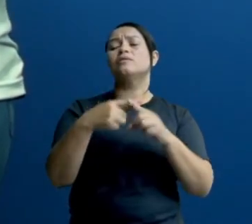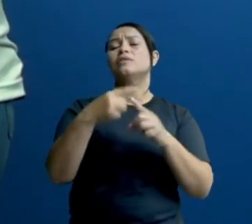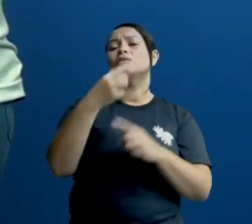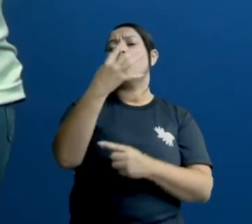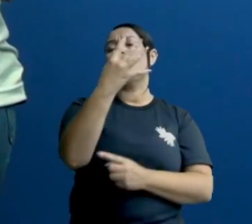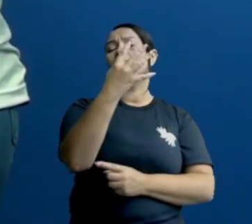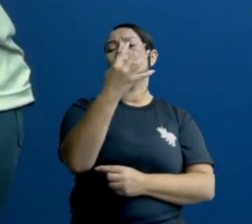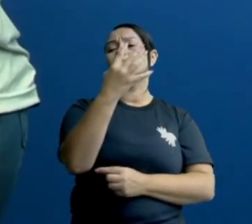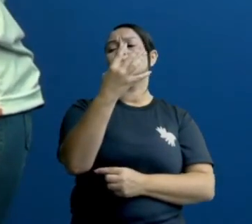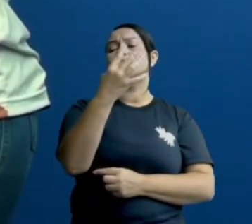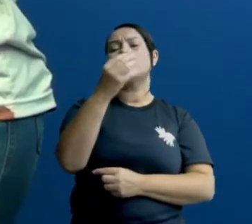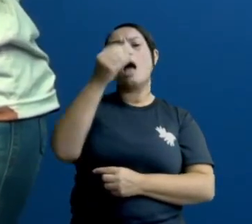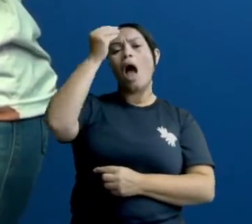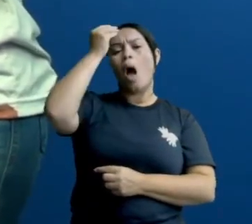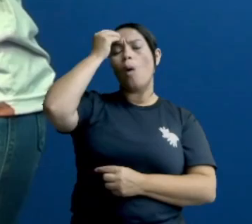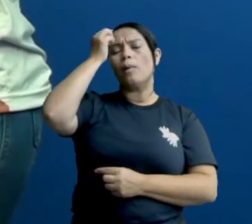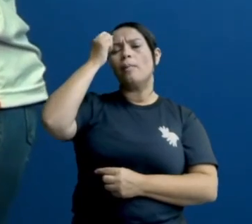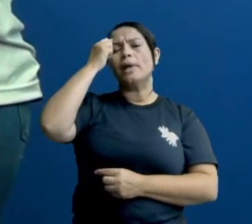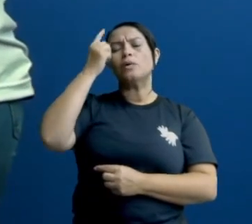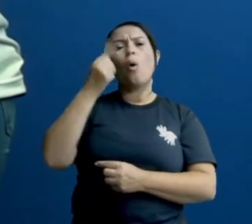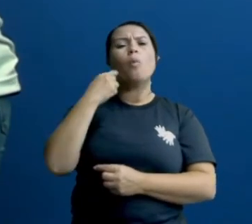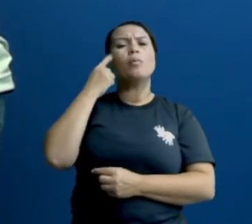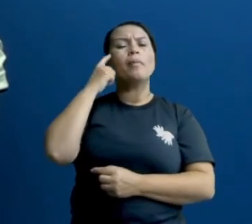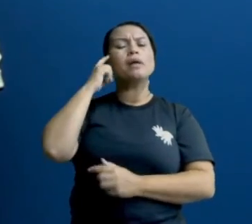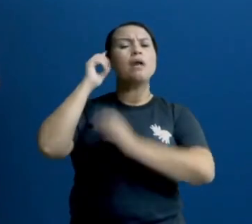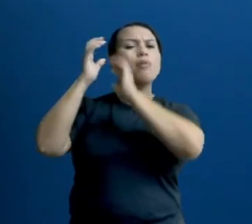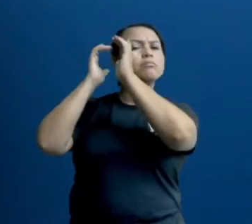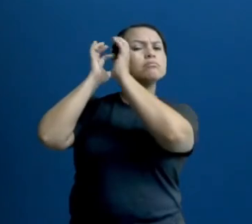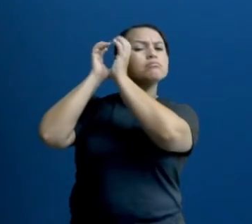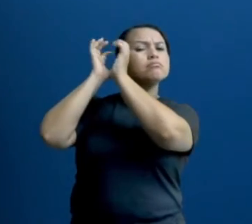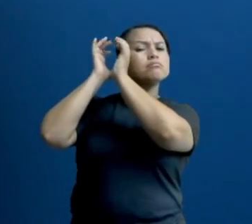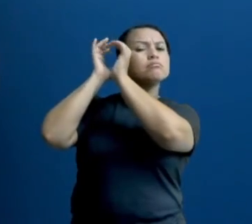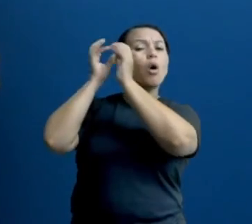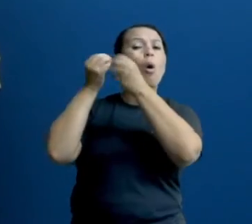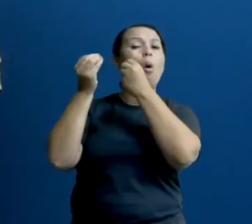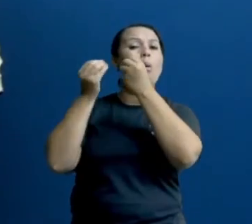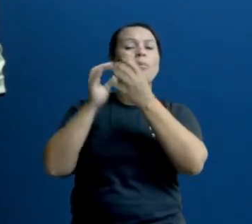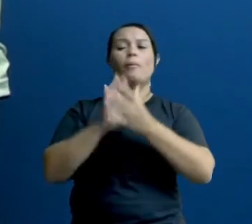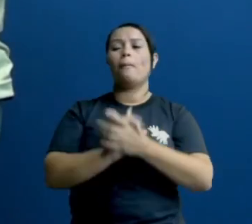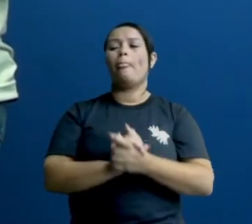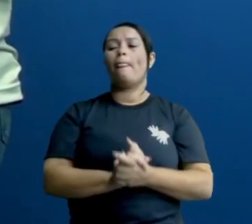4? Calcula aí na mente. Dá para calcular na mente.